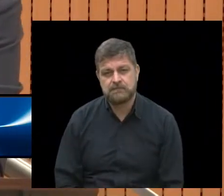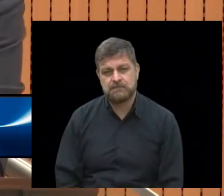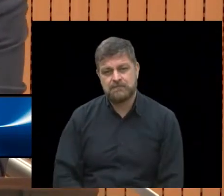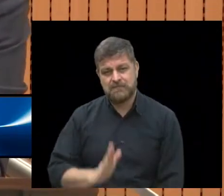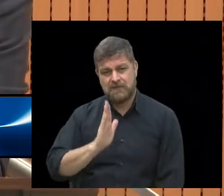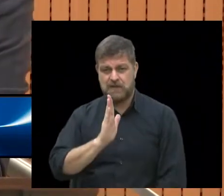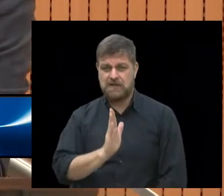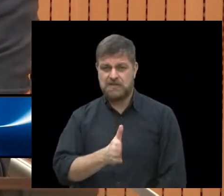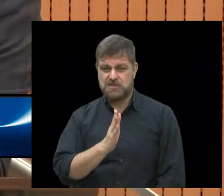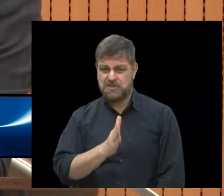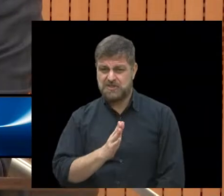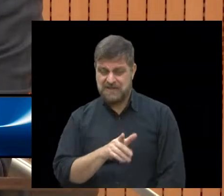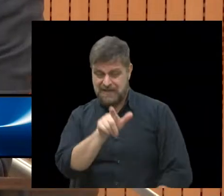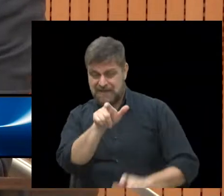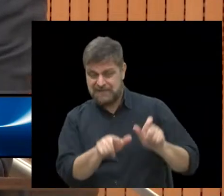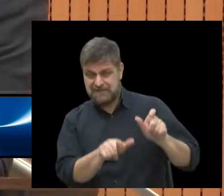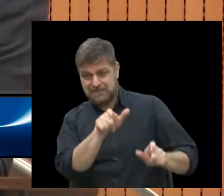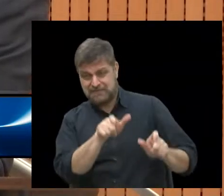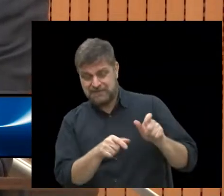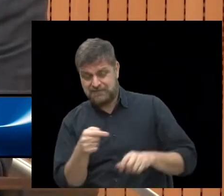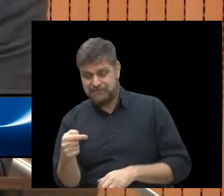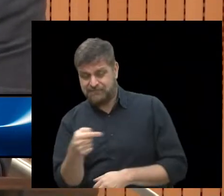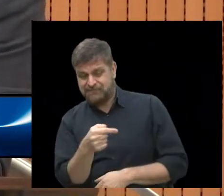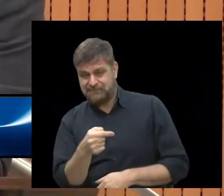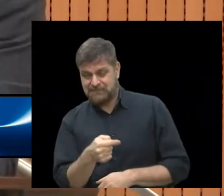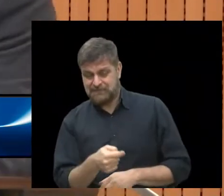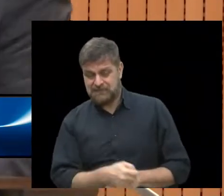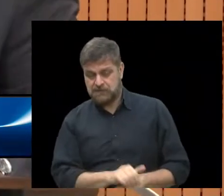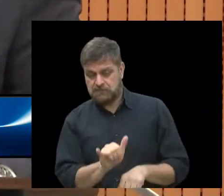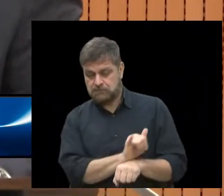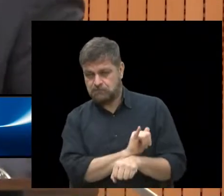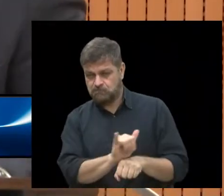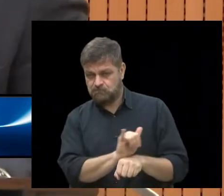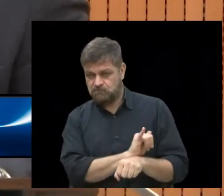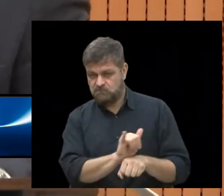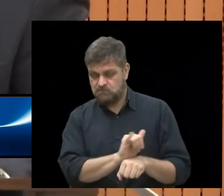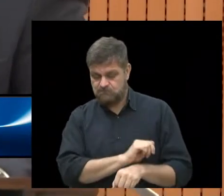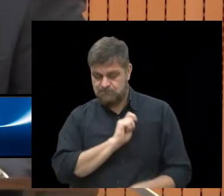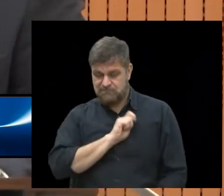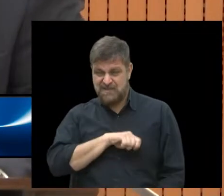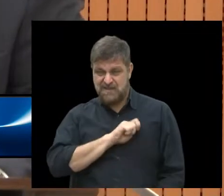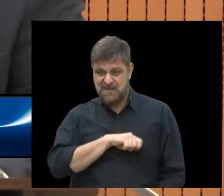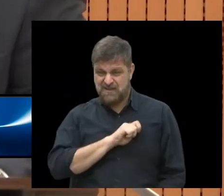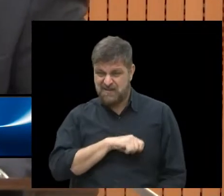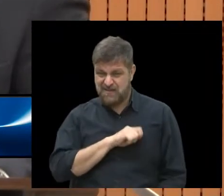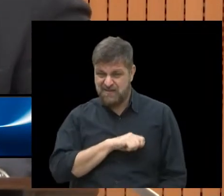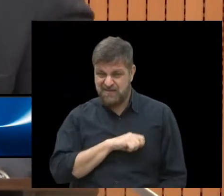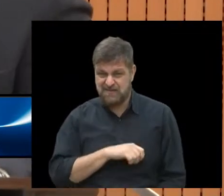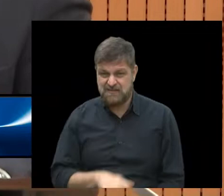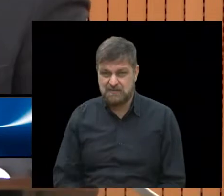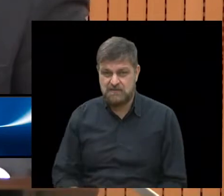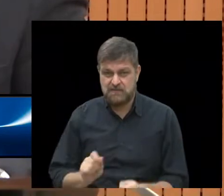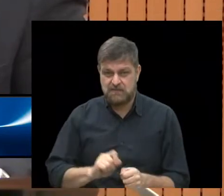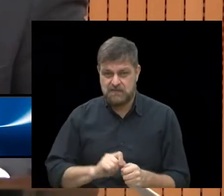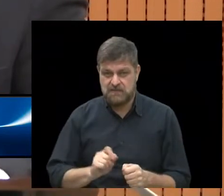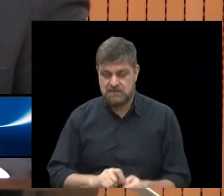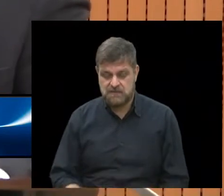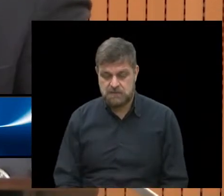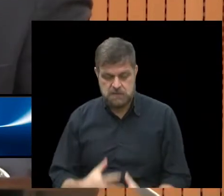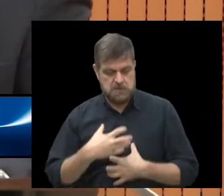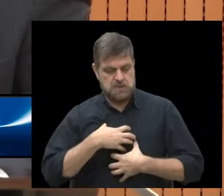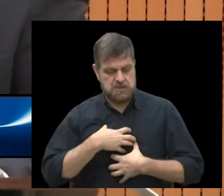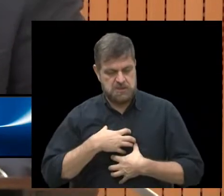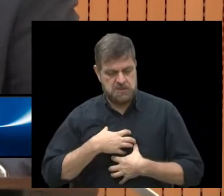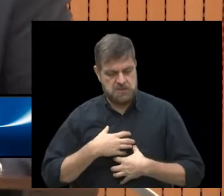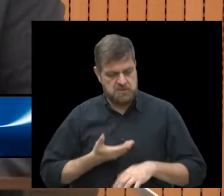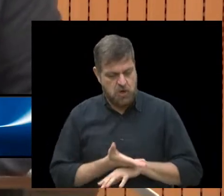Já para aqueles que de forma proposital não quiseram interpretar e vestiram a